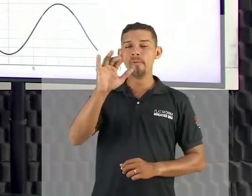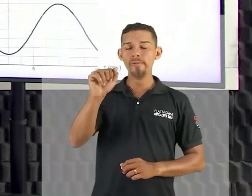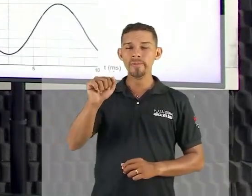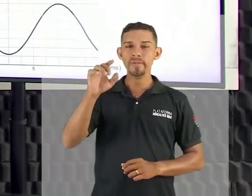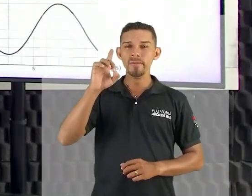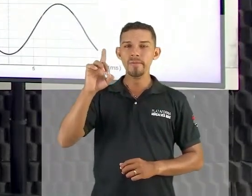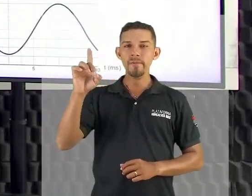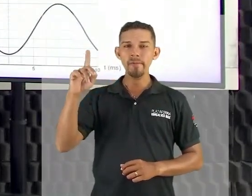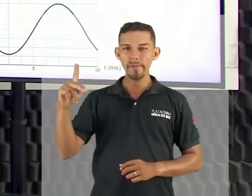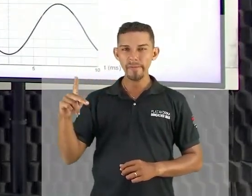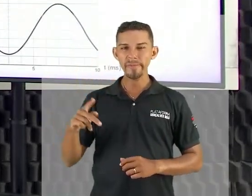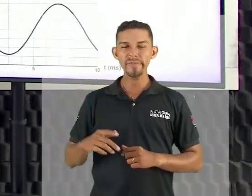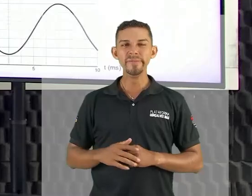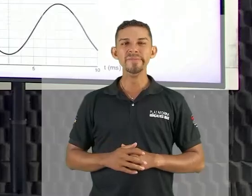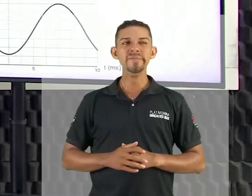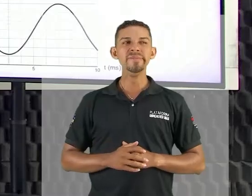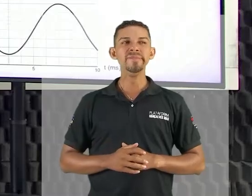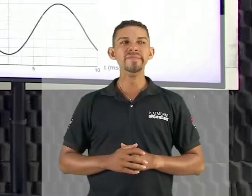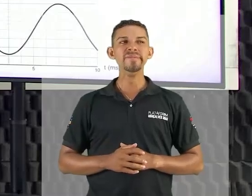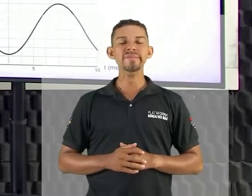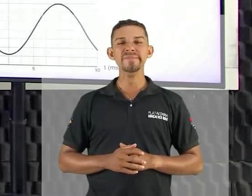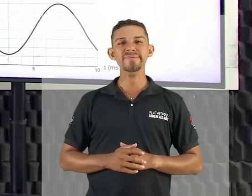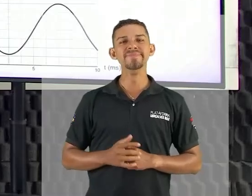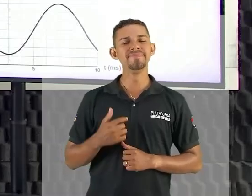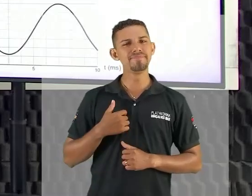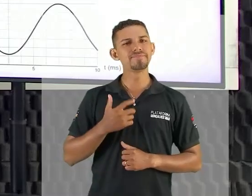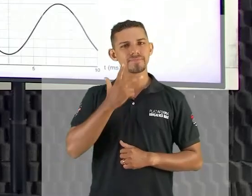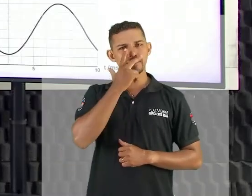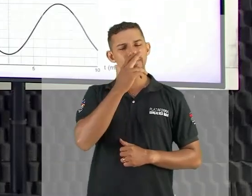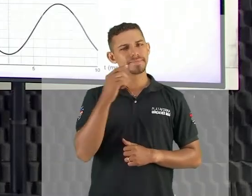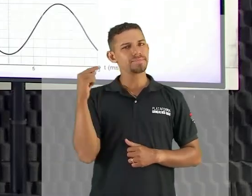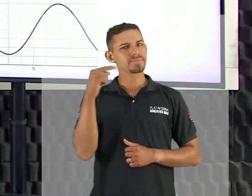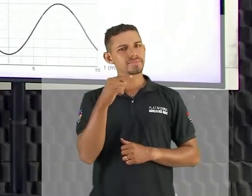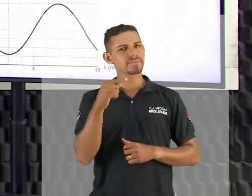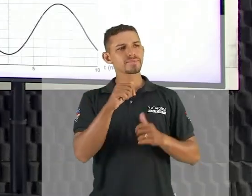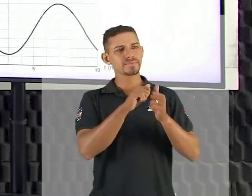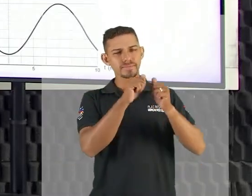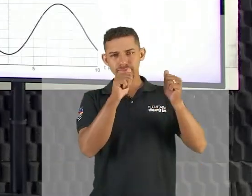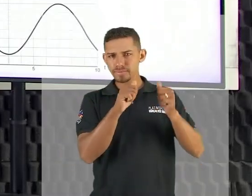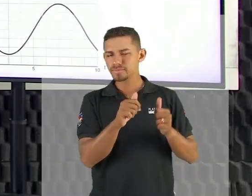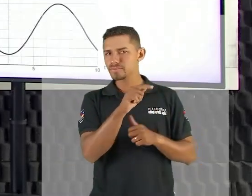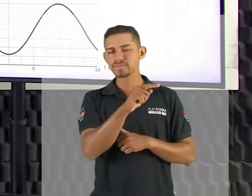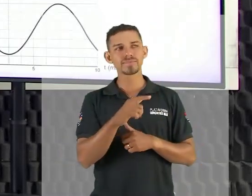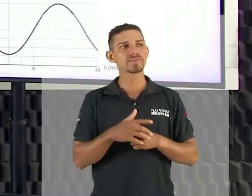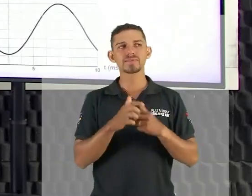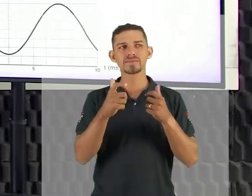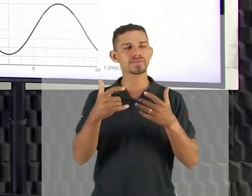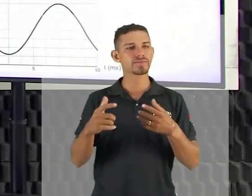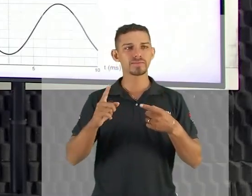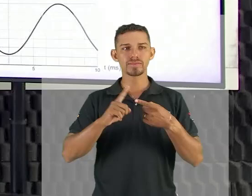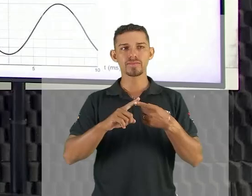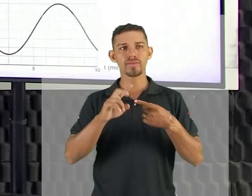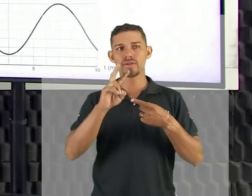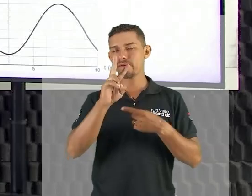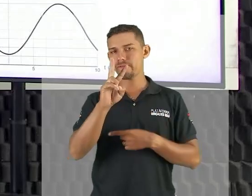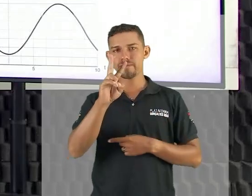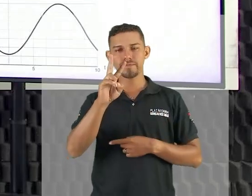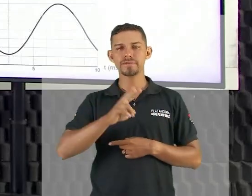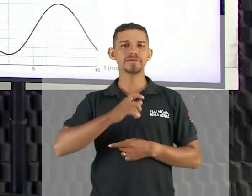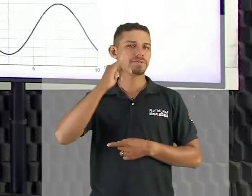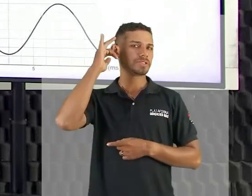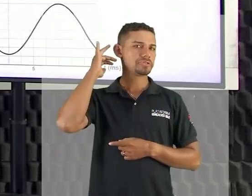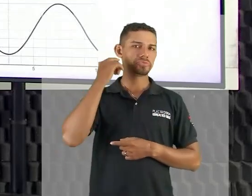repete então eu tô achando que com essa fórmula tá faltando muita coisa ele não falou nada de velocidade disso